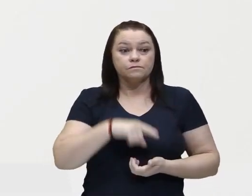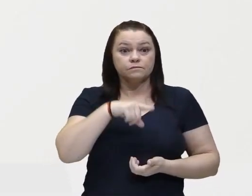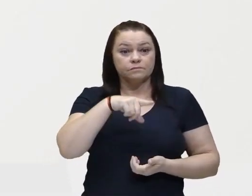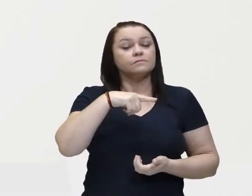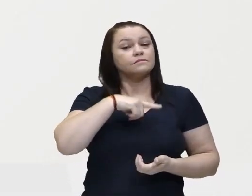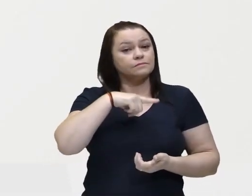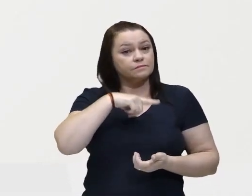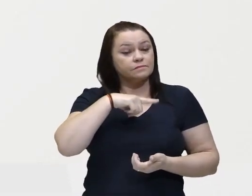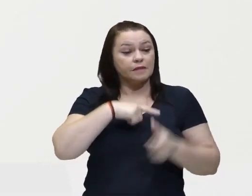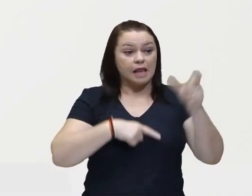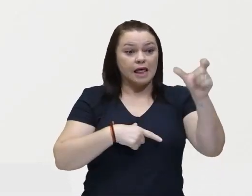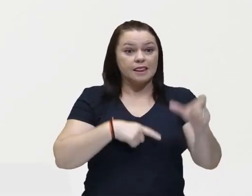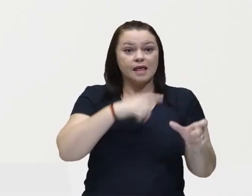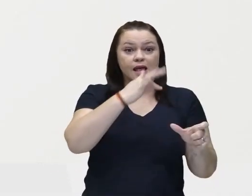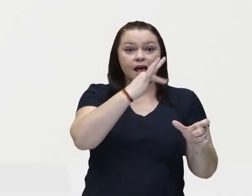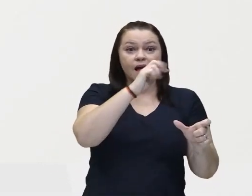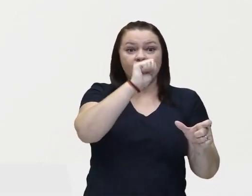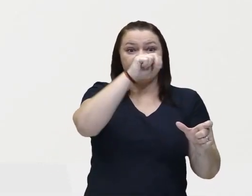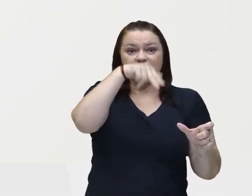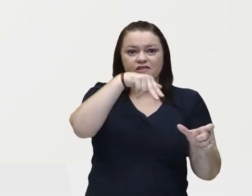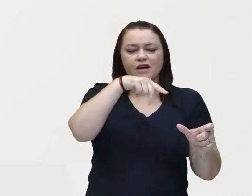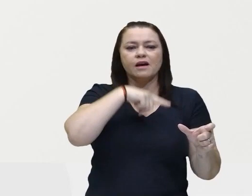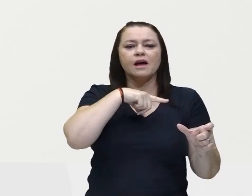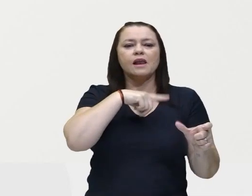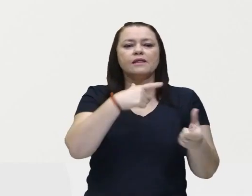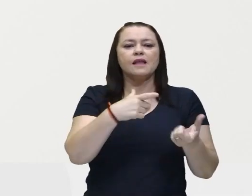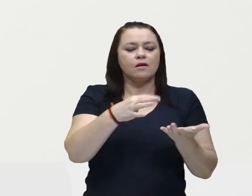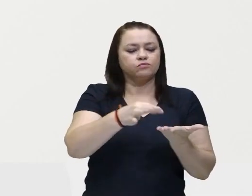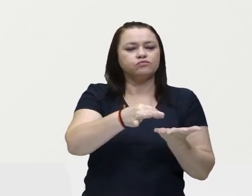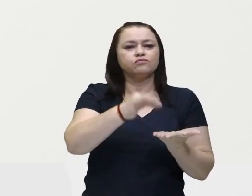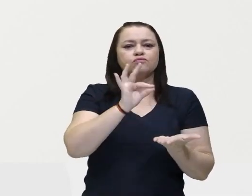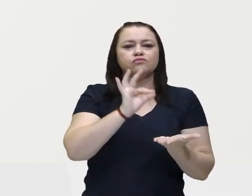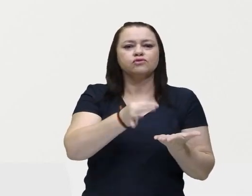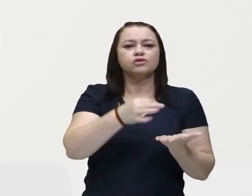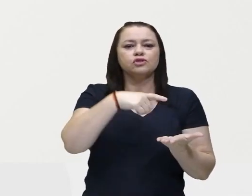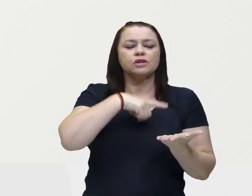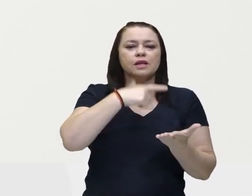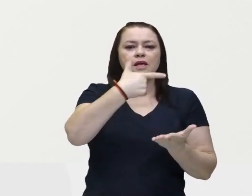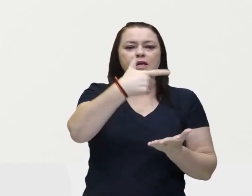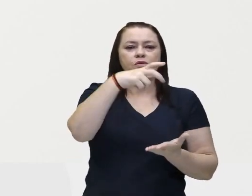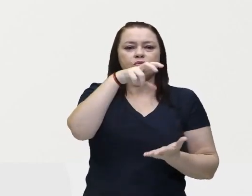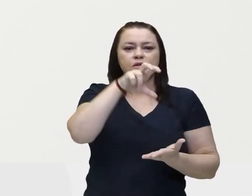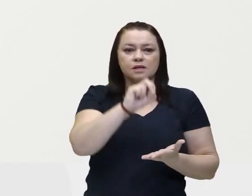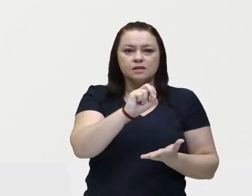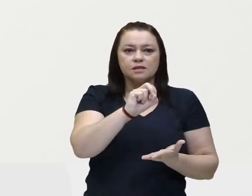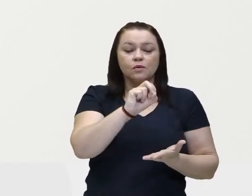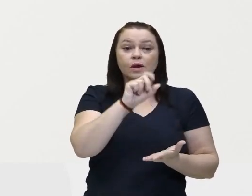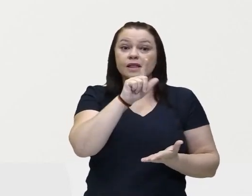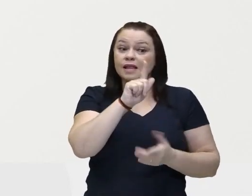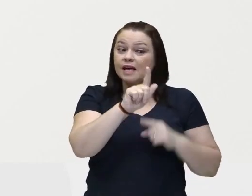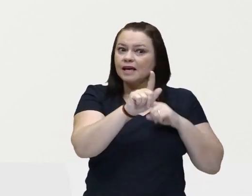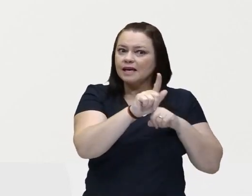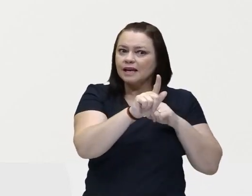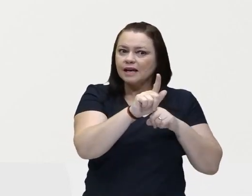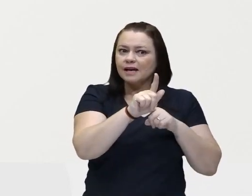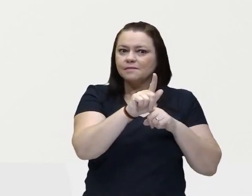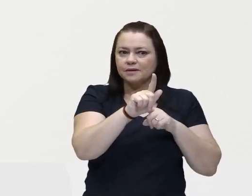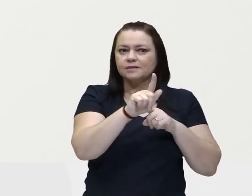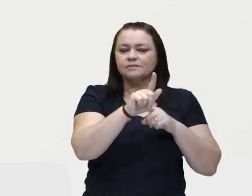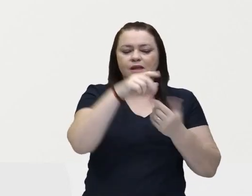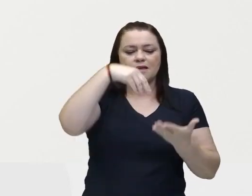bem, podemos ver que a Fran está fazendo o quê? Está segurando uma xícara com 250 gramas.